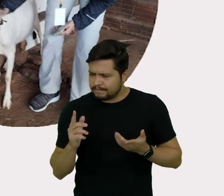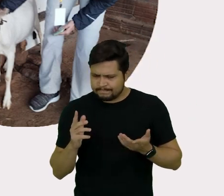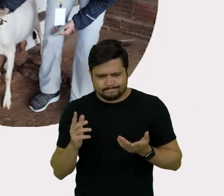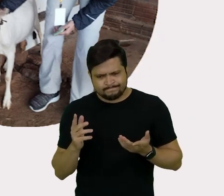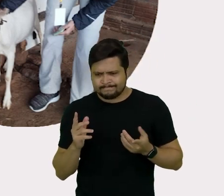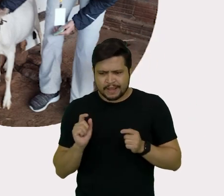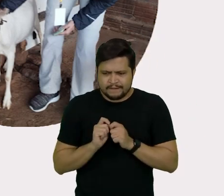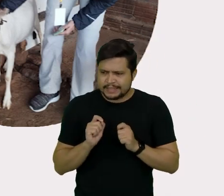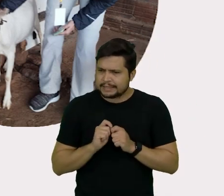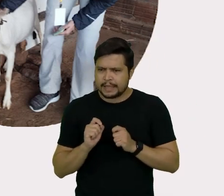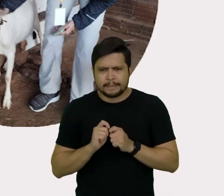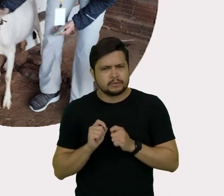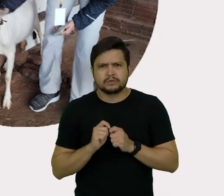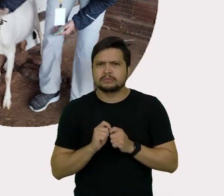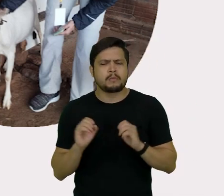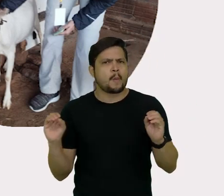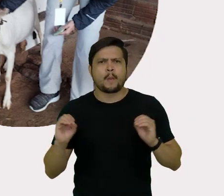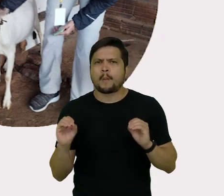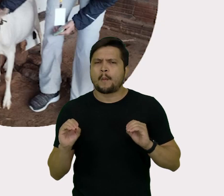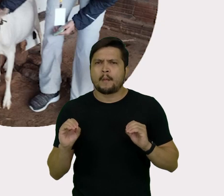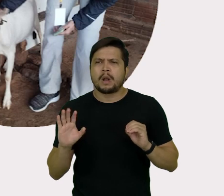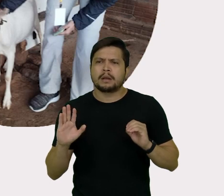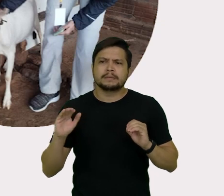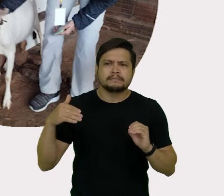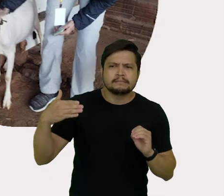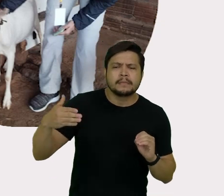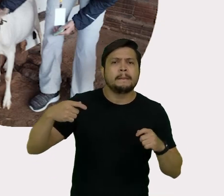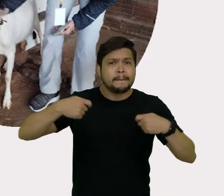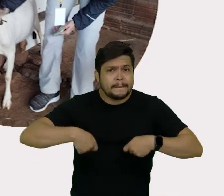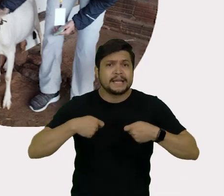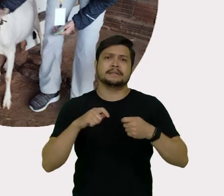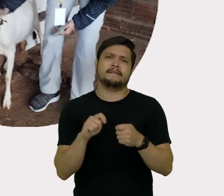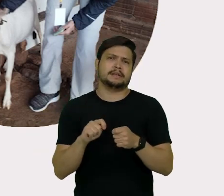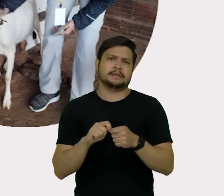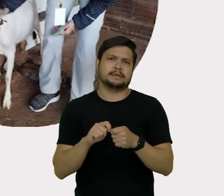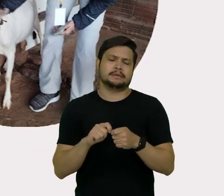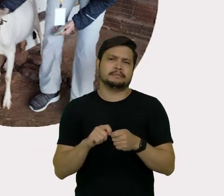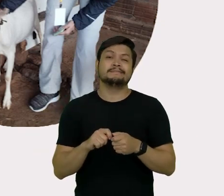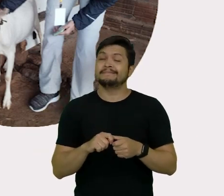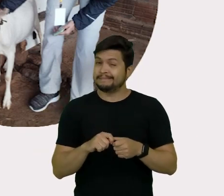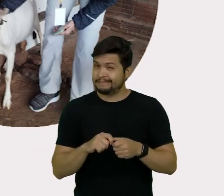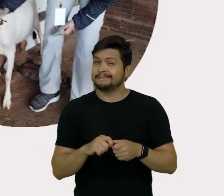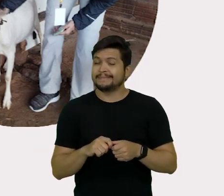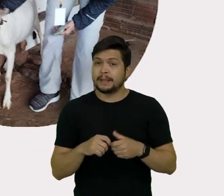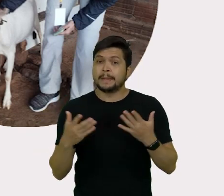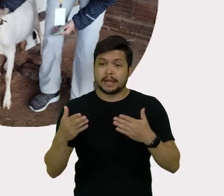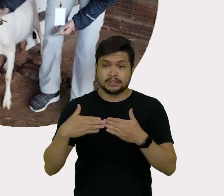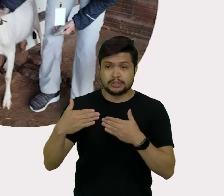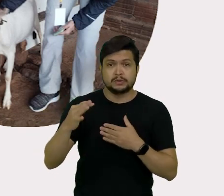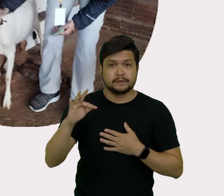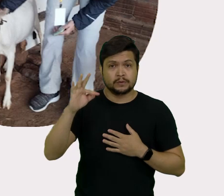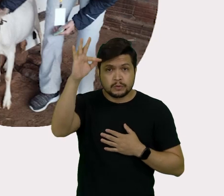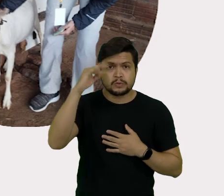que é que não estamos fazendo que a gente deveria fazer? Para que a gente tenha os próximos 10 anos, 20,